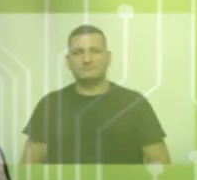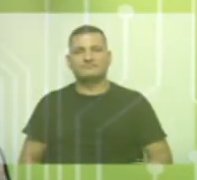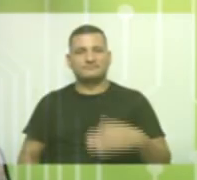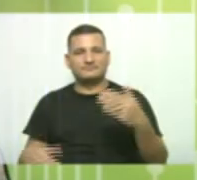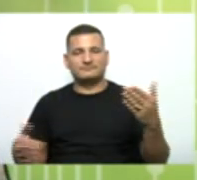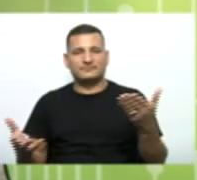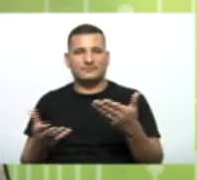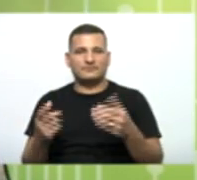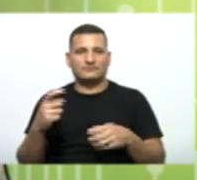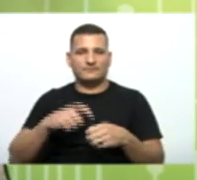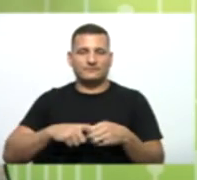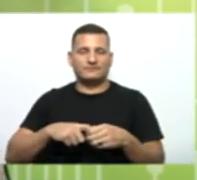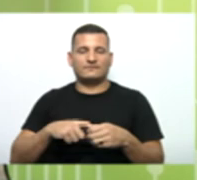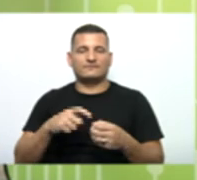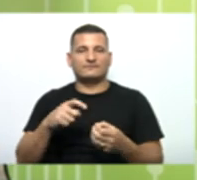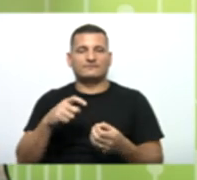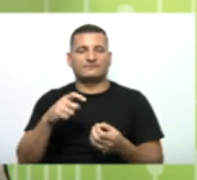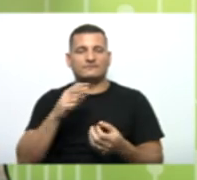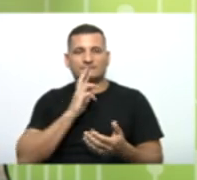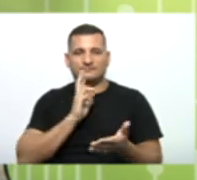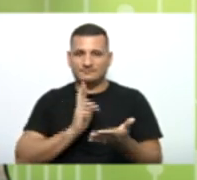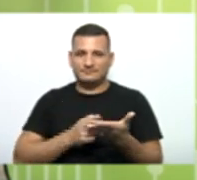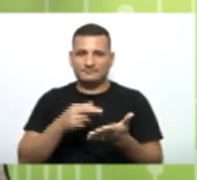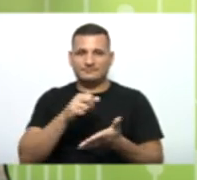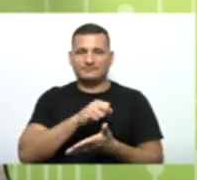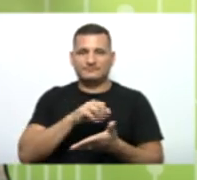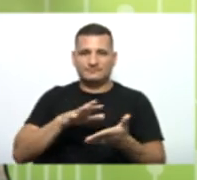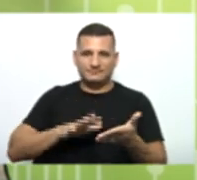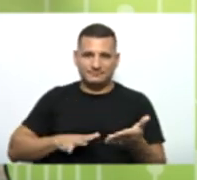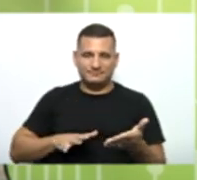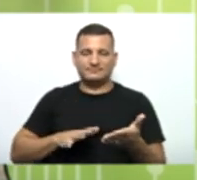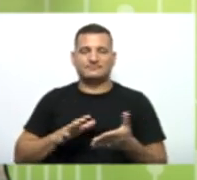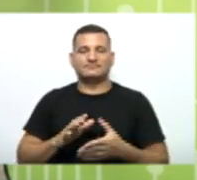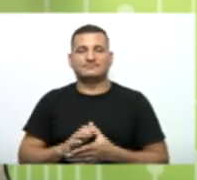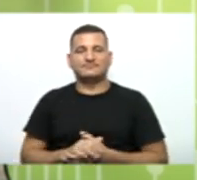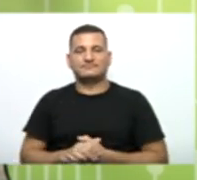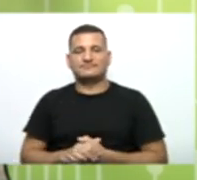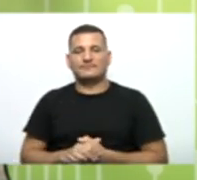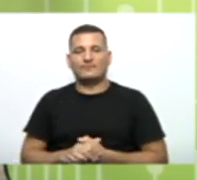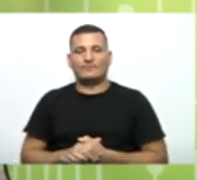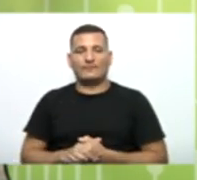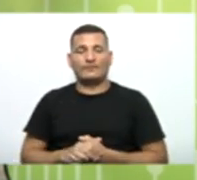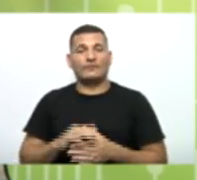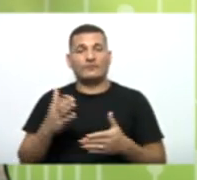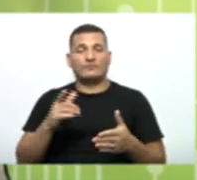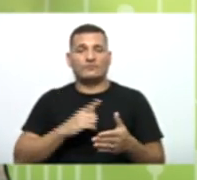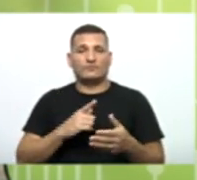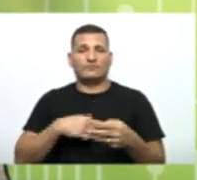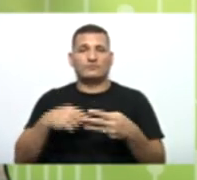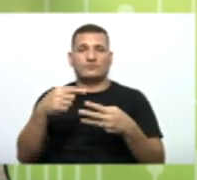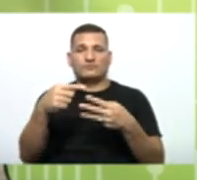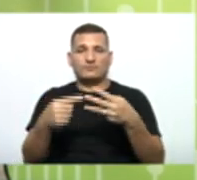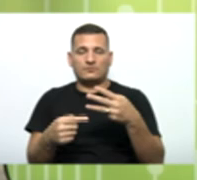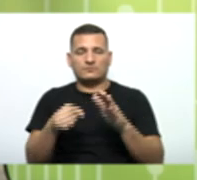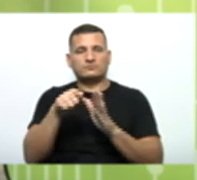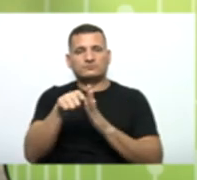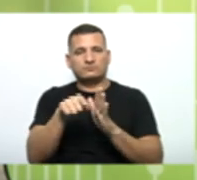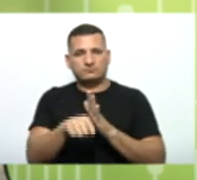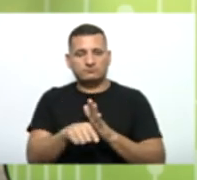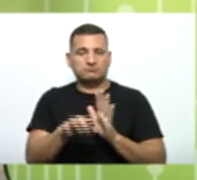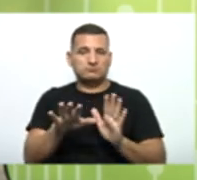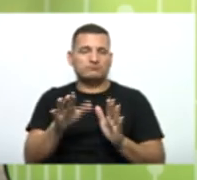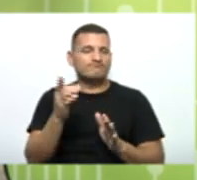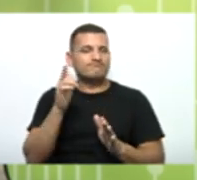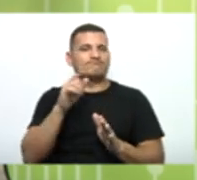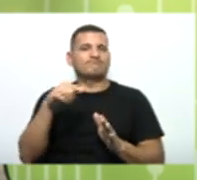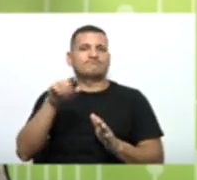Voltamos agora para resolver as atividades de sala que nós propomos aí para vocês. Vimos que são três questões, eu espero que vocês tenham conseguido